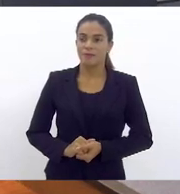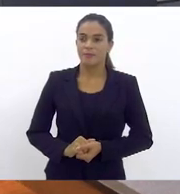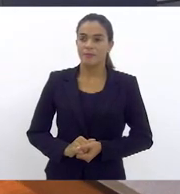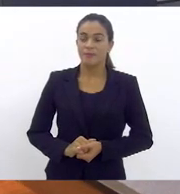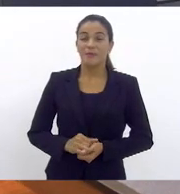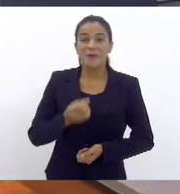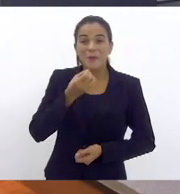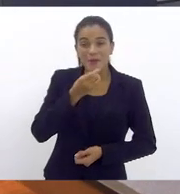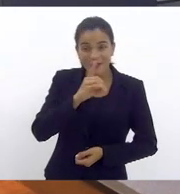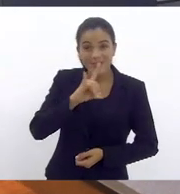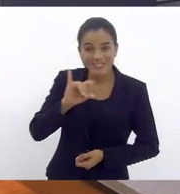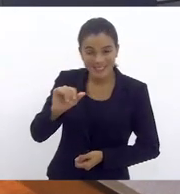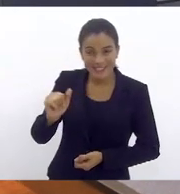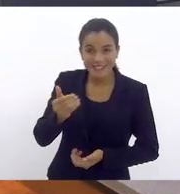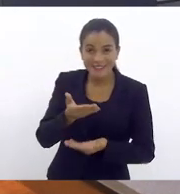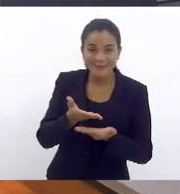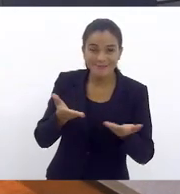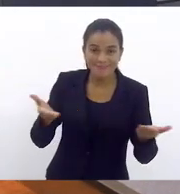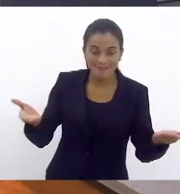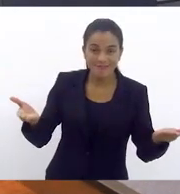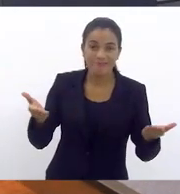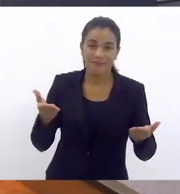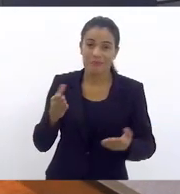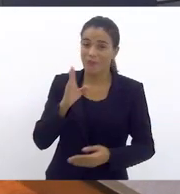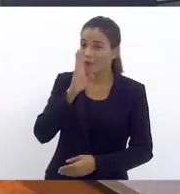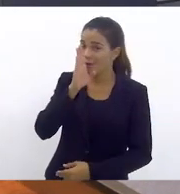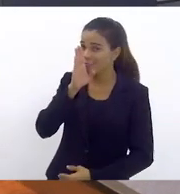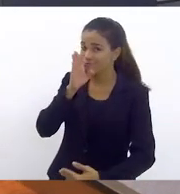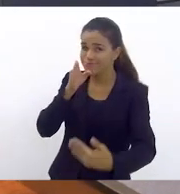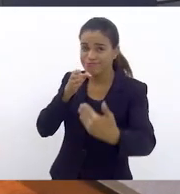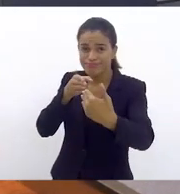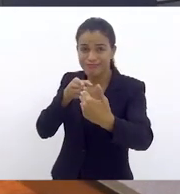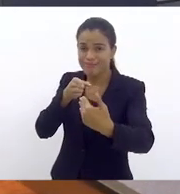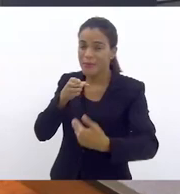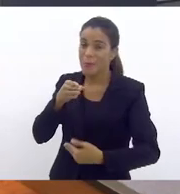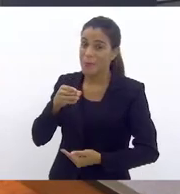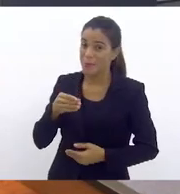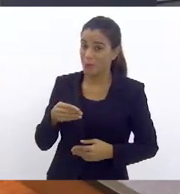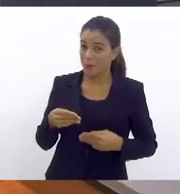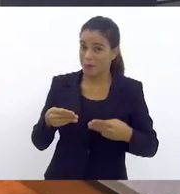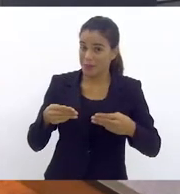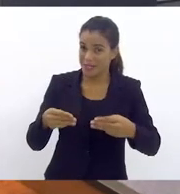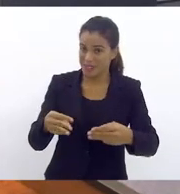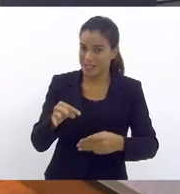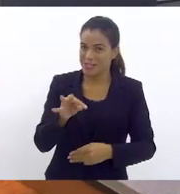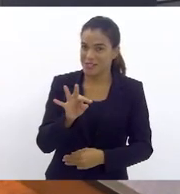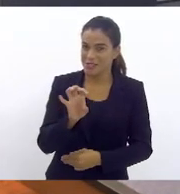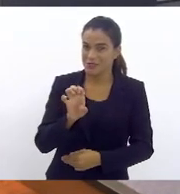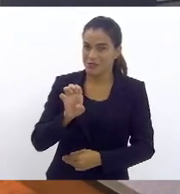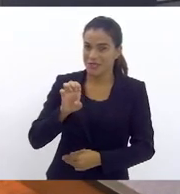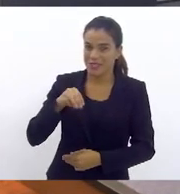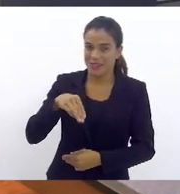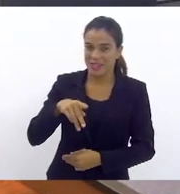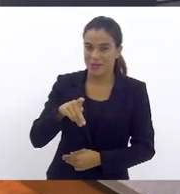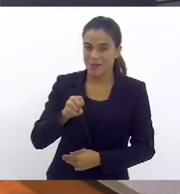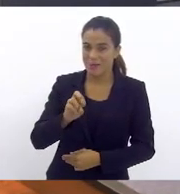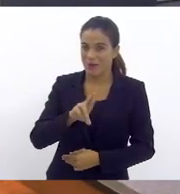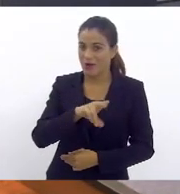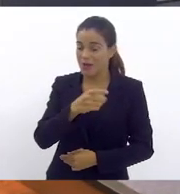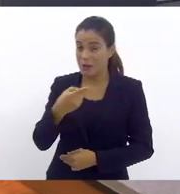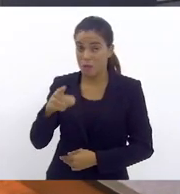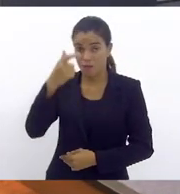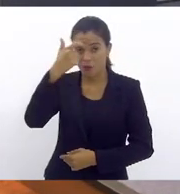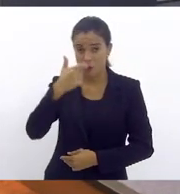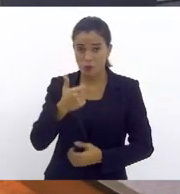Bom dia eu vou direcionar mais minha pergunta para o ministro temporão tô na Assessoria